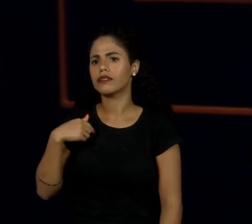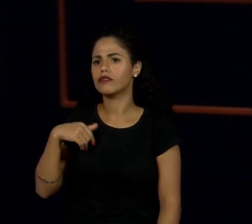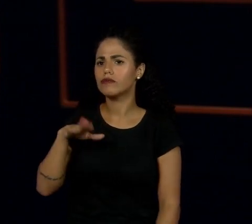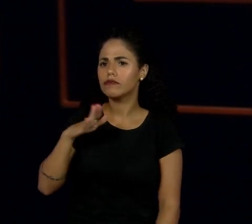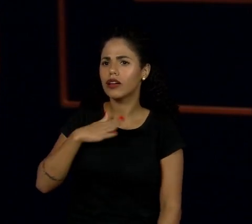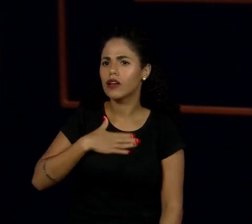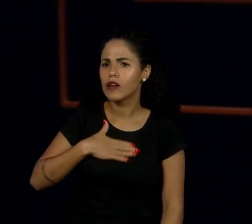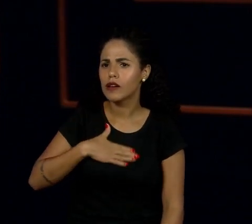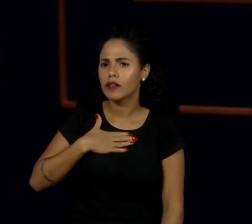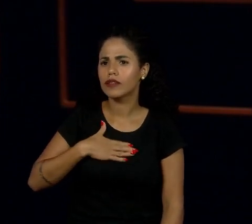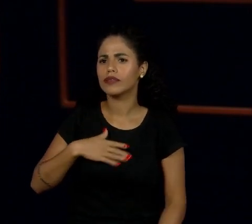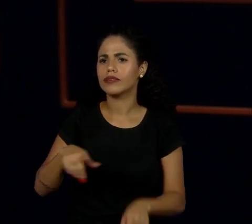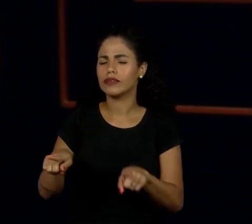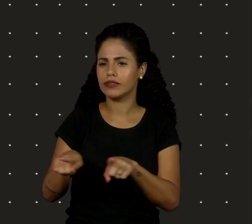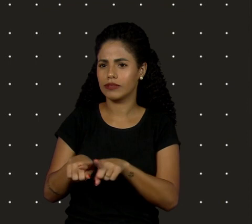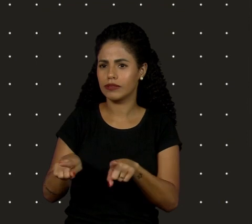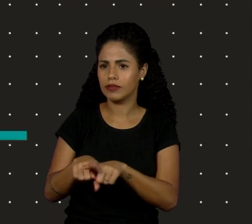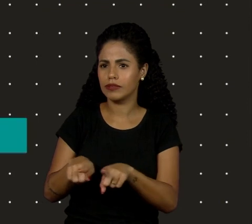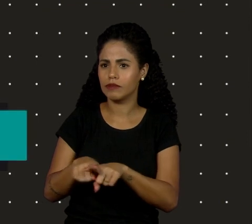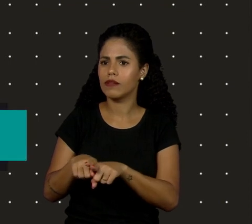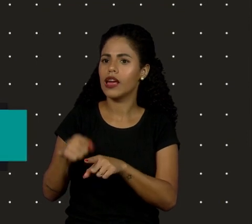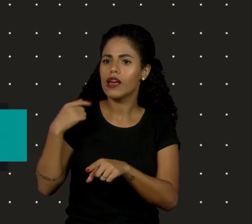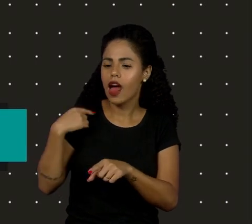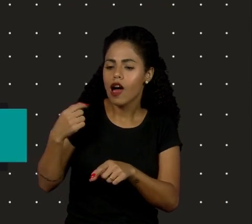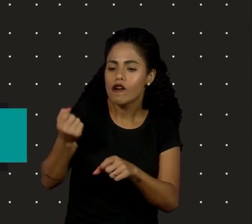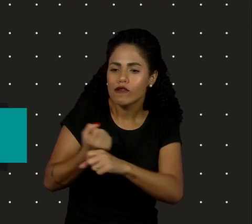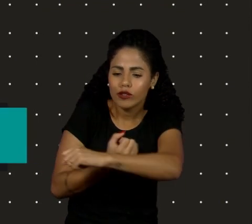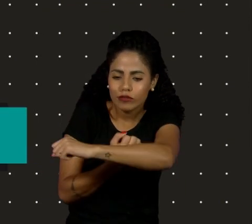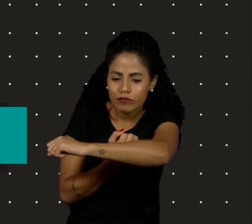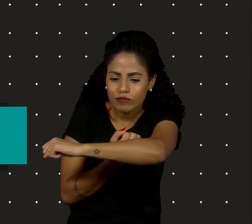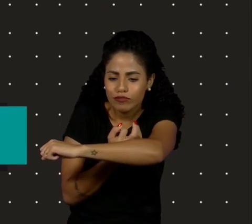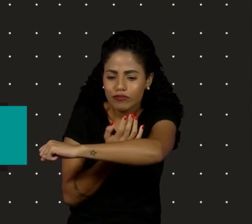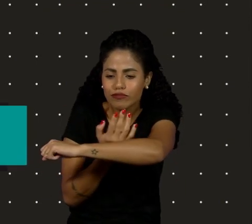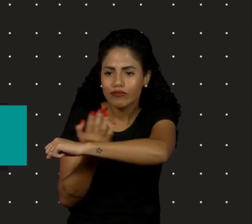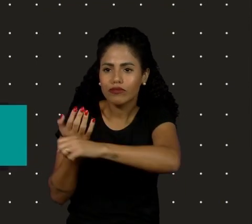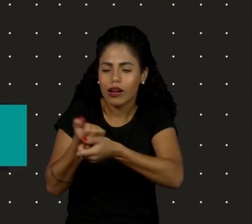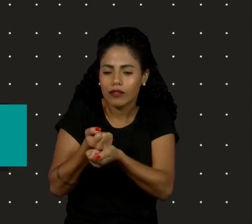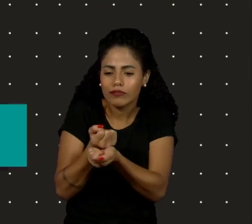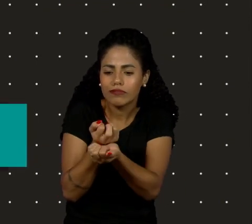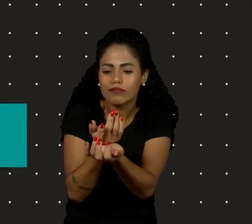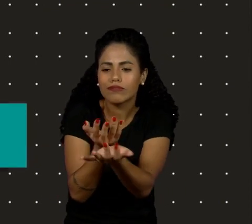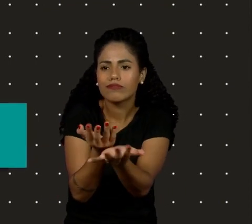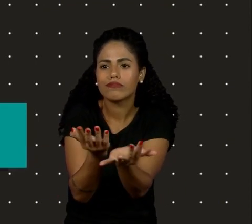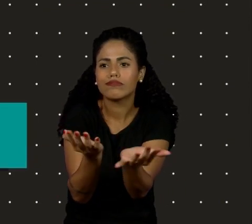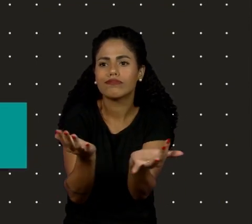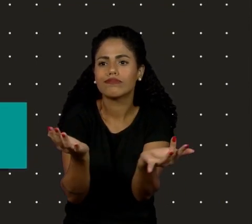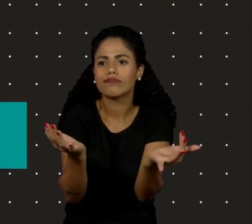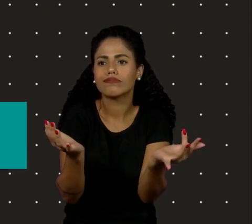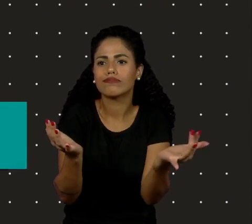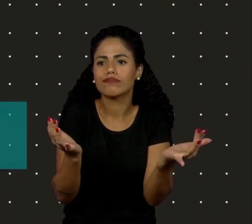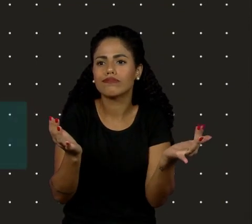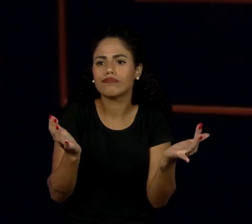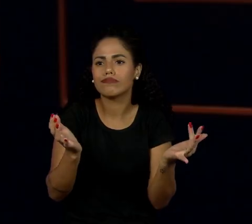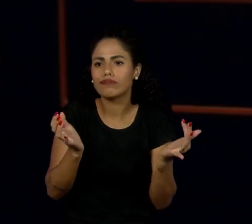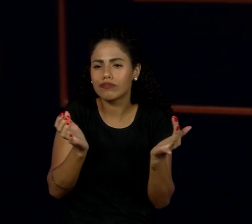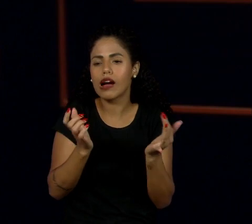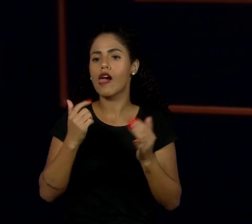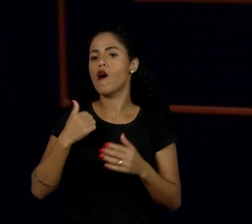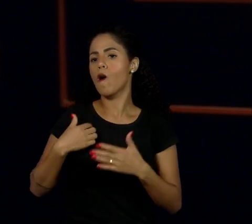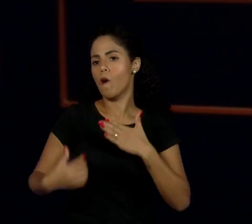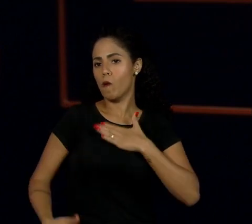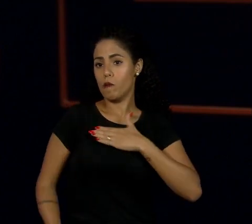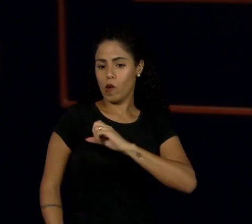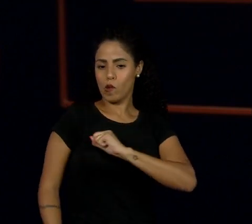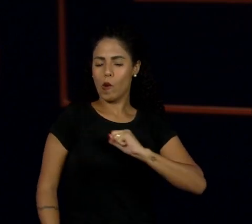do Roberto Burle Marx e ele construiu um jardim do Roberto. Meu sogro veio a falecer um pouco antes do meu filho nascer. Meu filho já